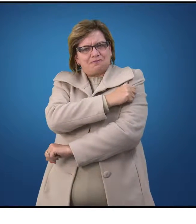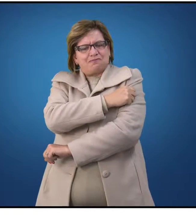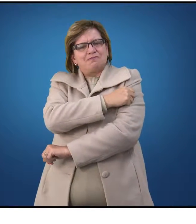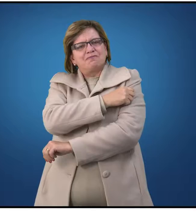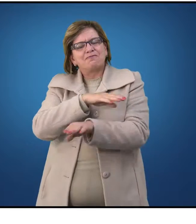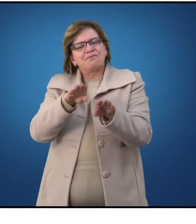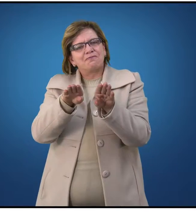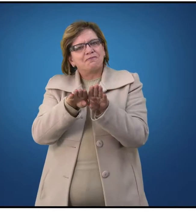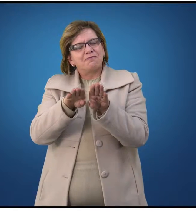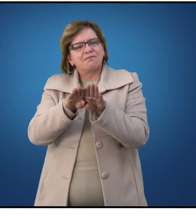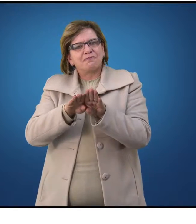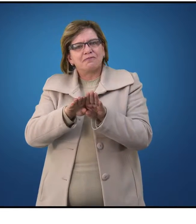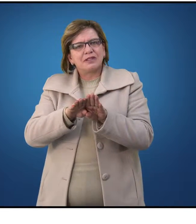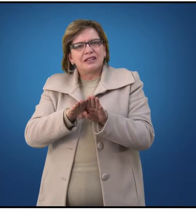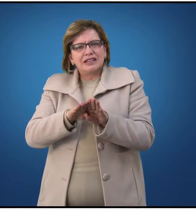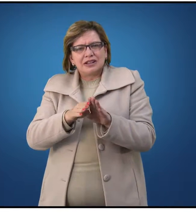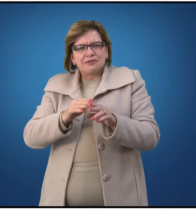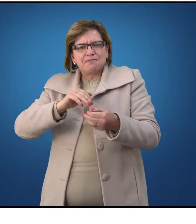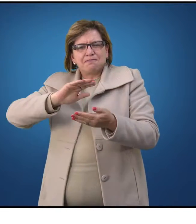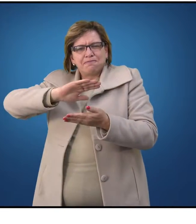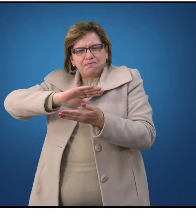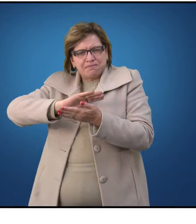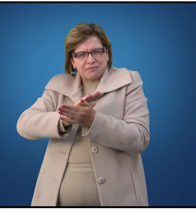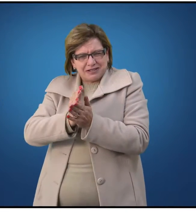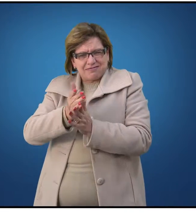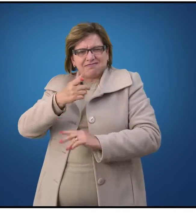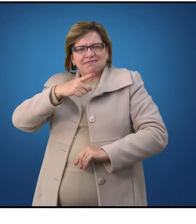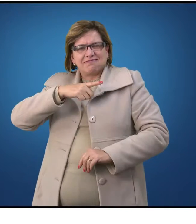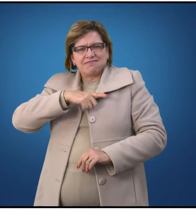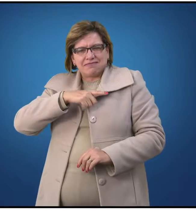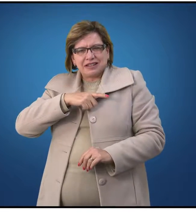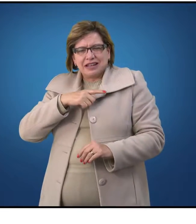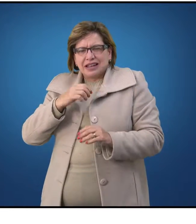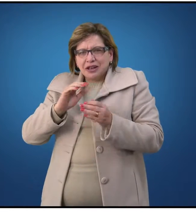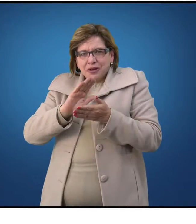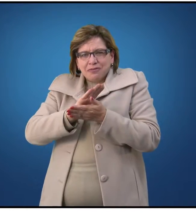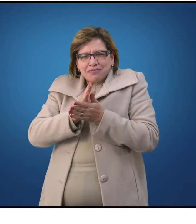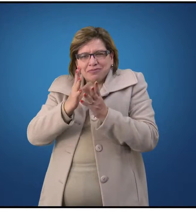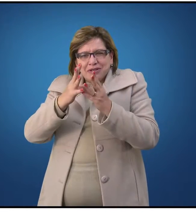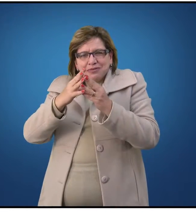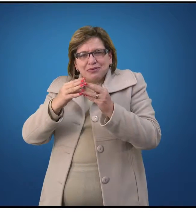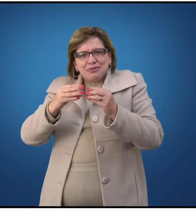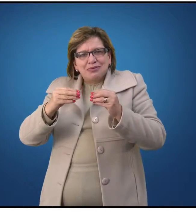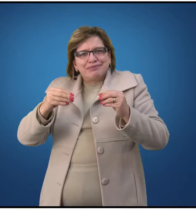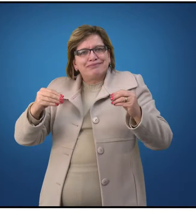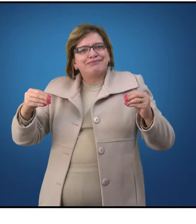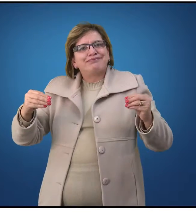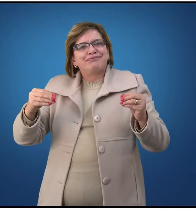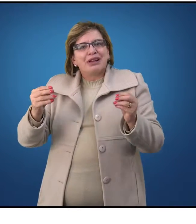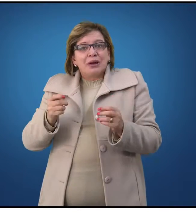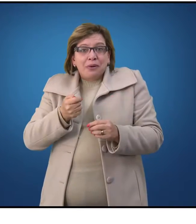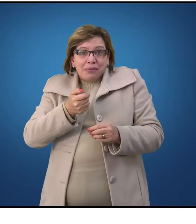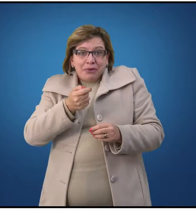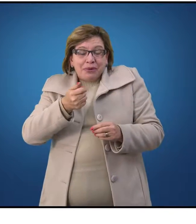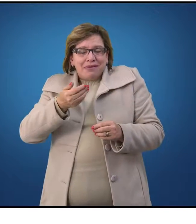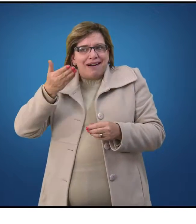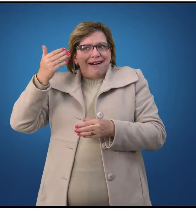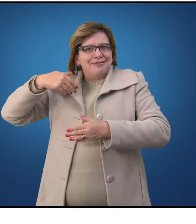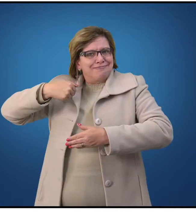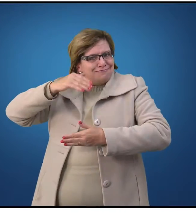dos alunos, esse preconceito que existe já está sendo menor do que